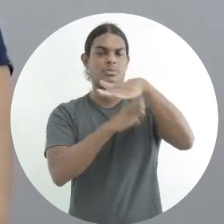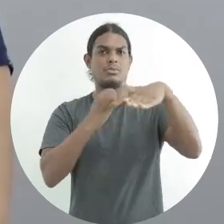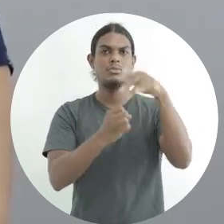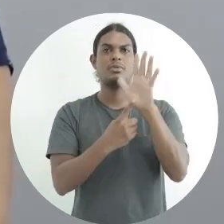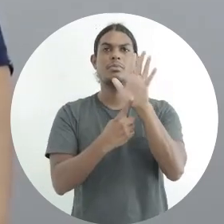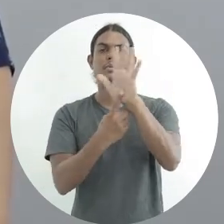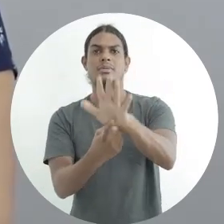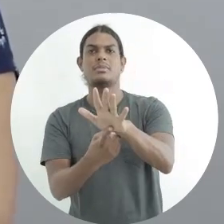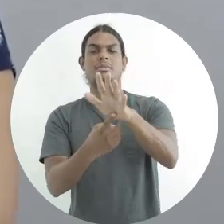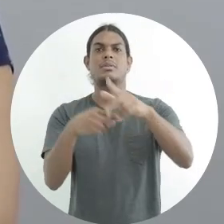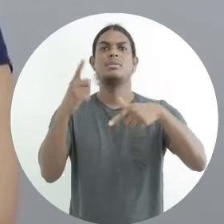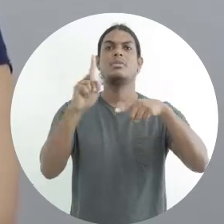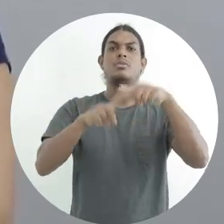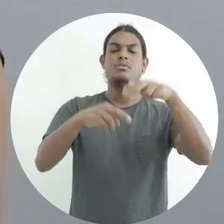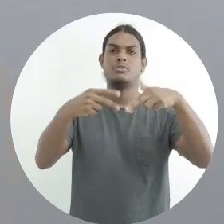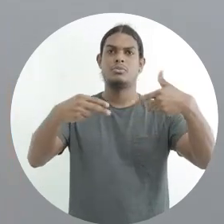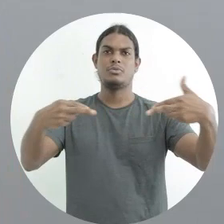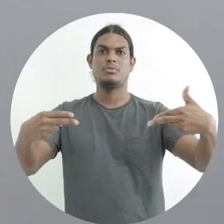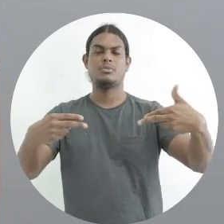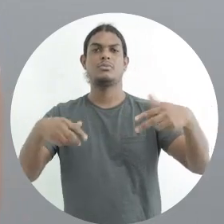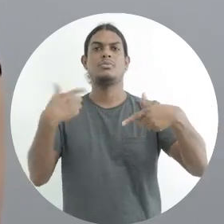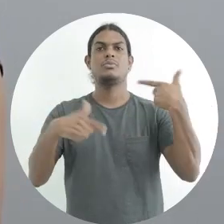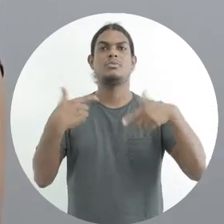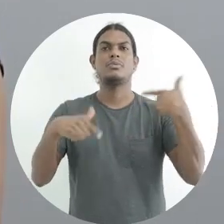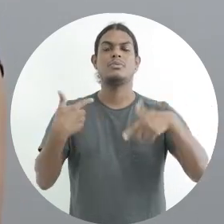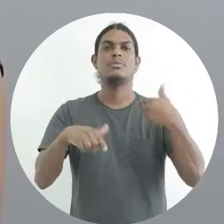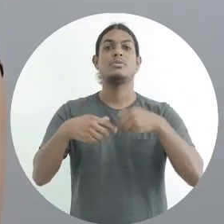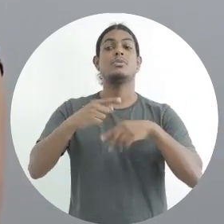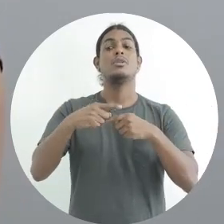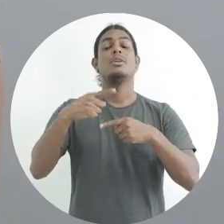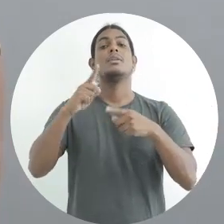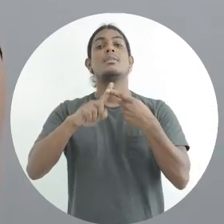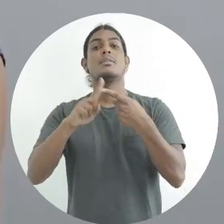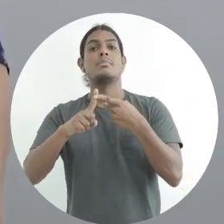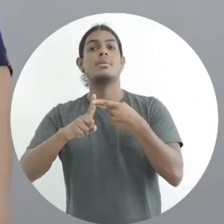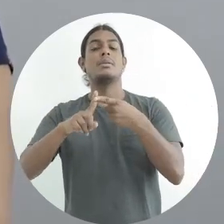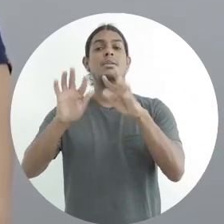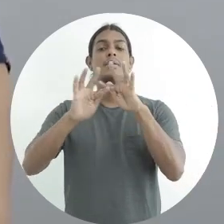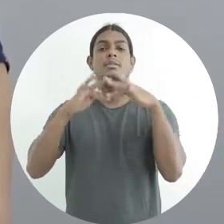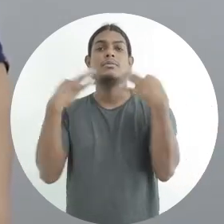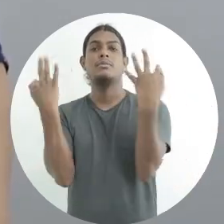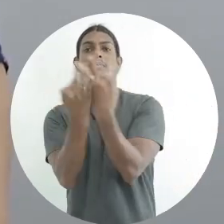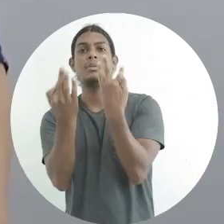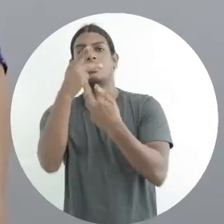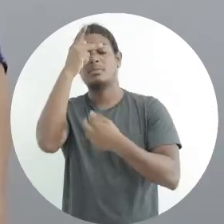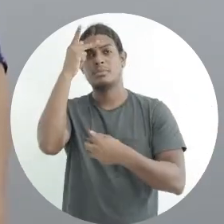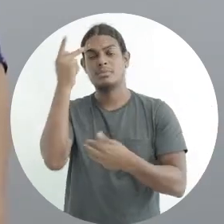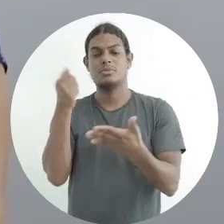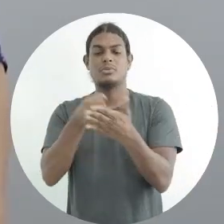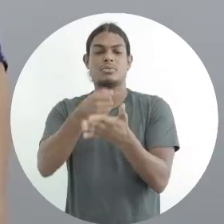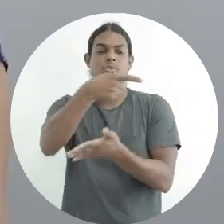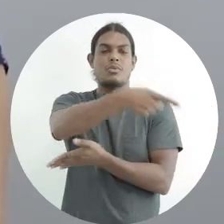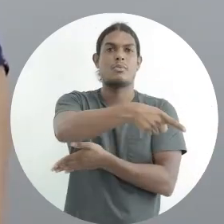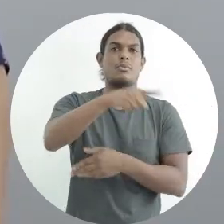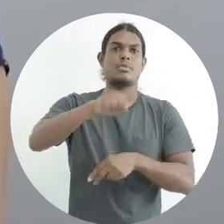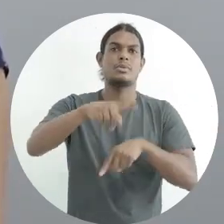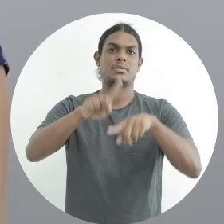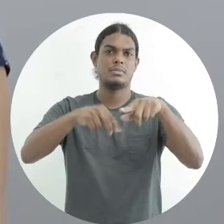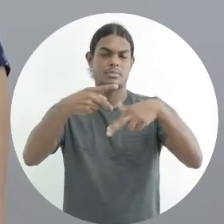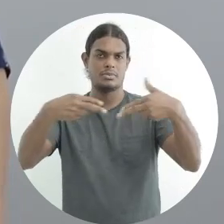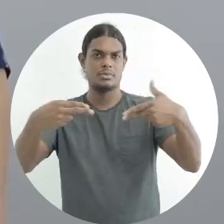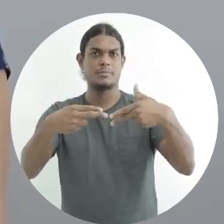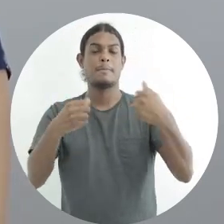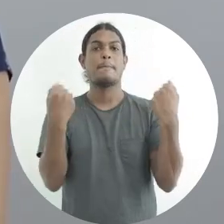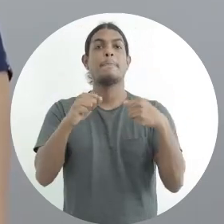produtos e serviços e do outro lado as pessoas e famílias consomem esses produtos e serviços. Deveria